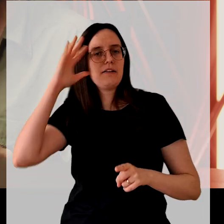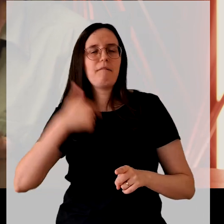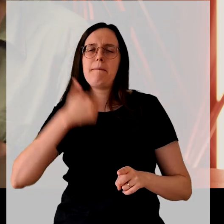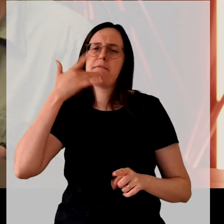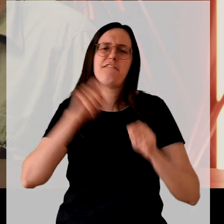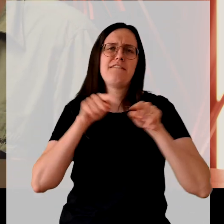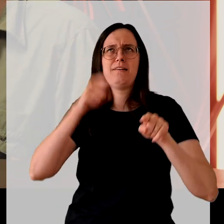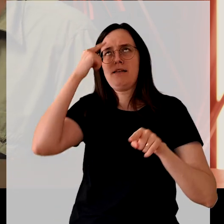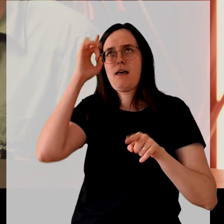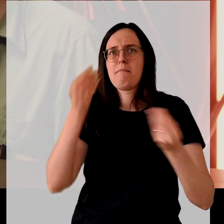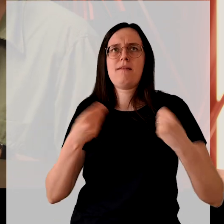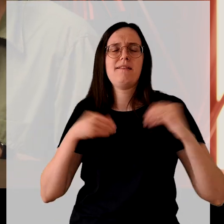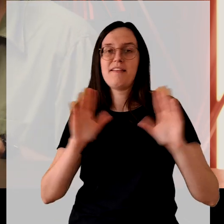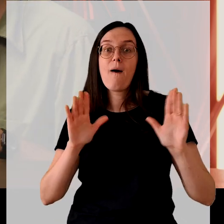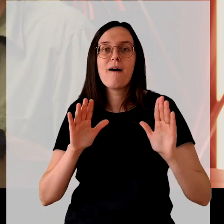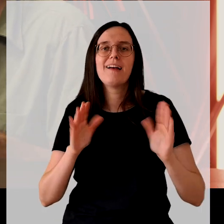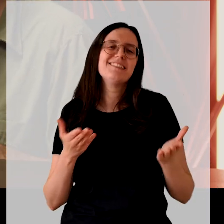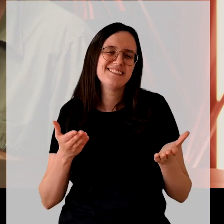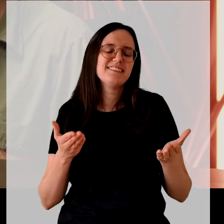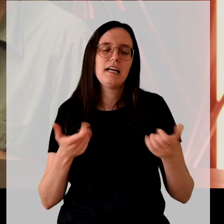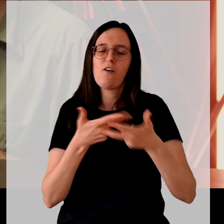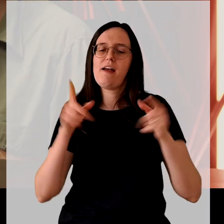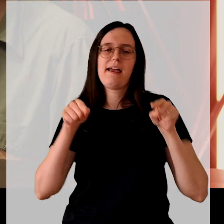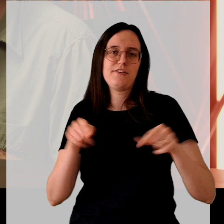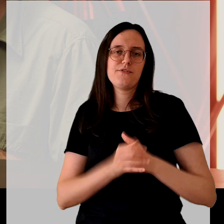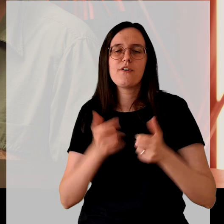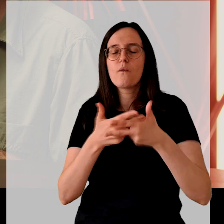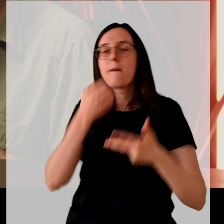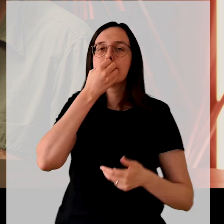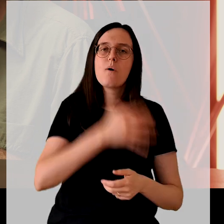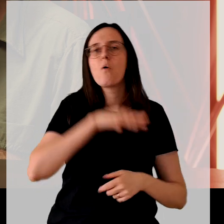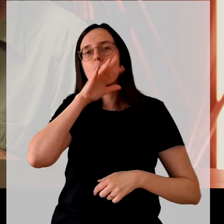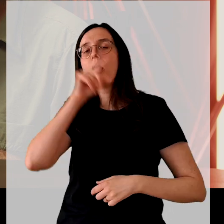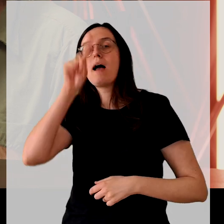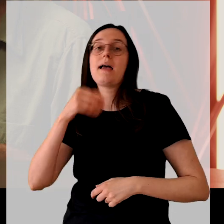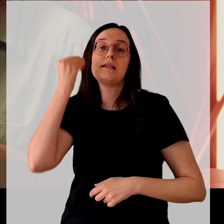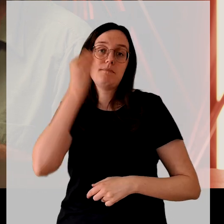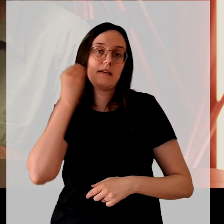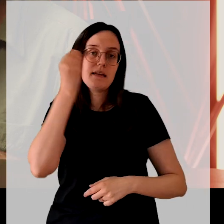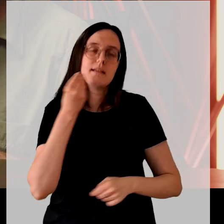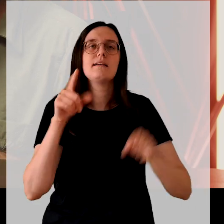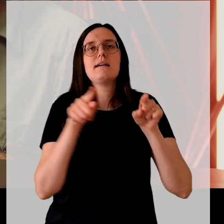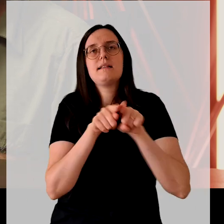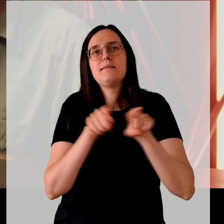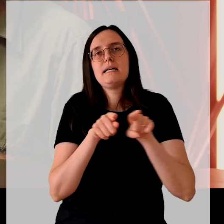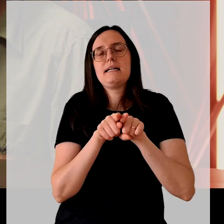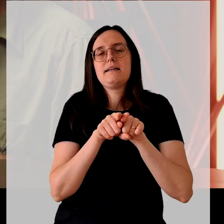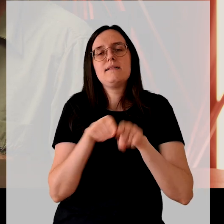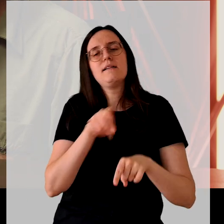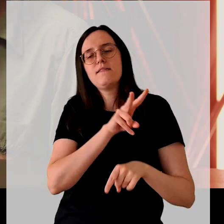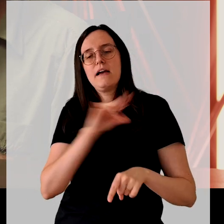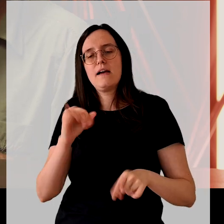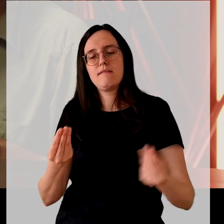como resolver, prefiro não ter essa dor de cabeça. Então, acho que é isso, né? Coisas boas e ruins são experiências